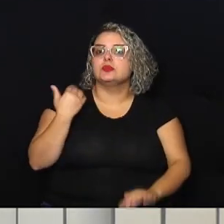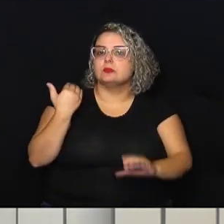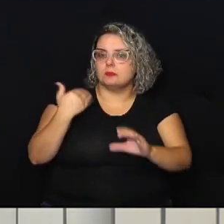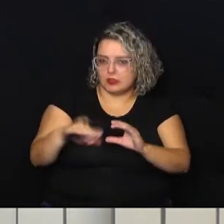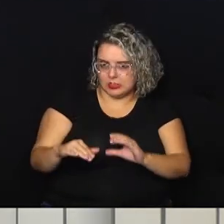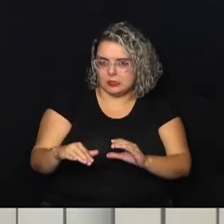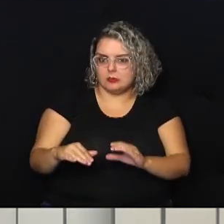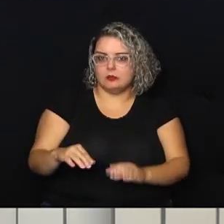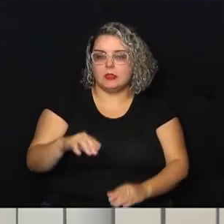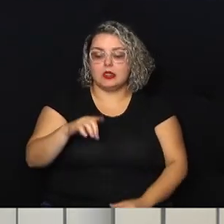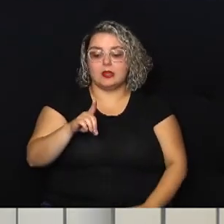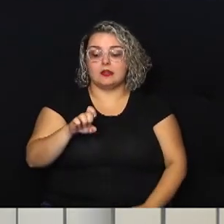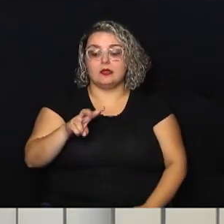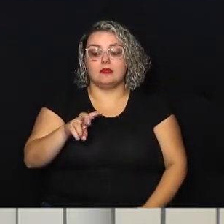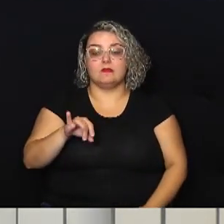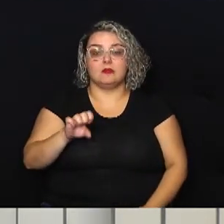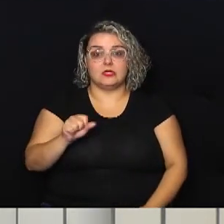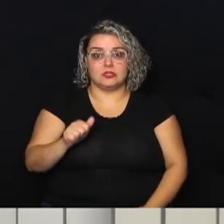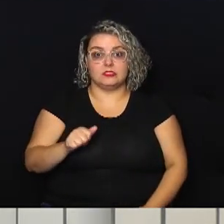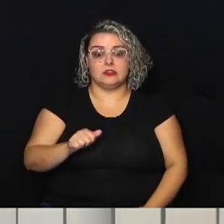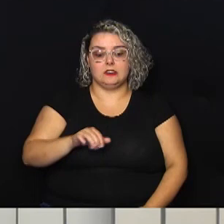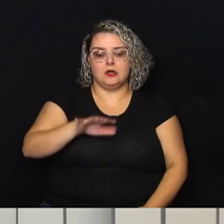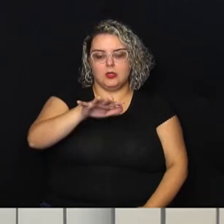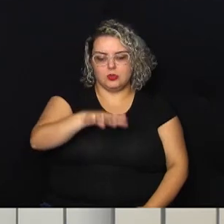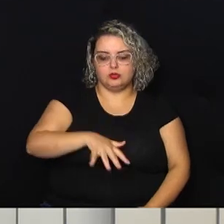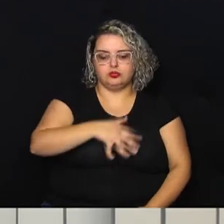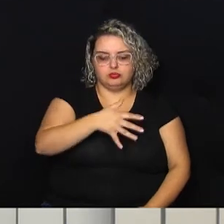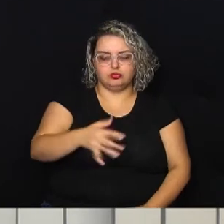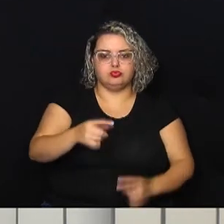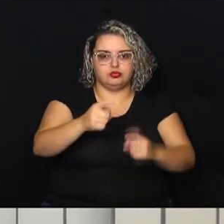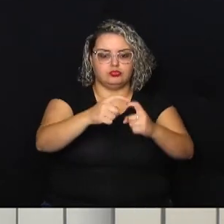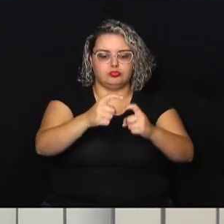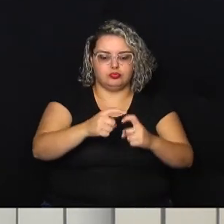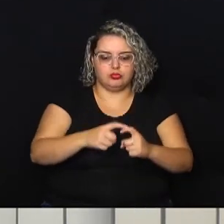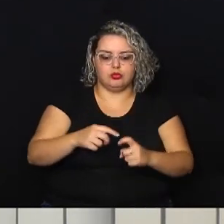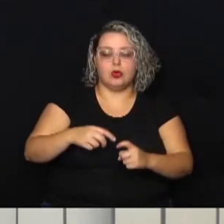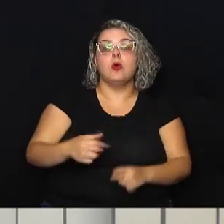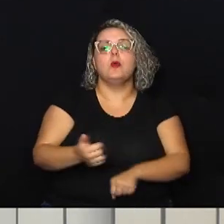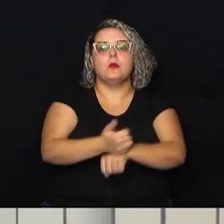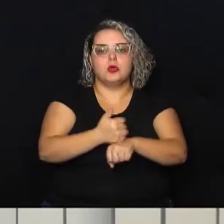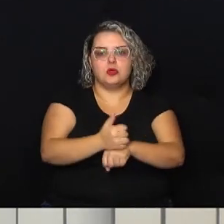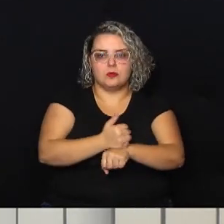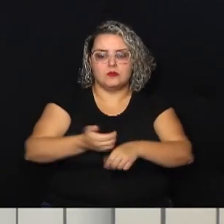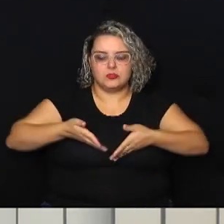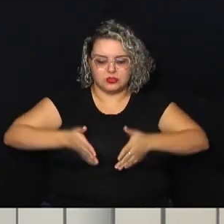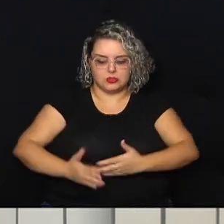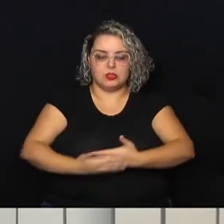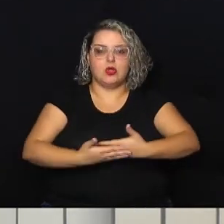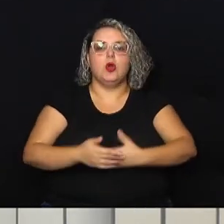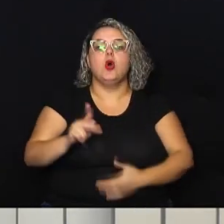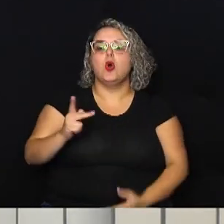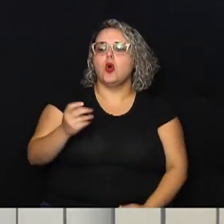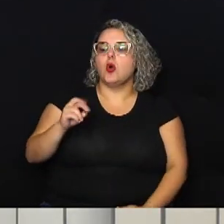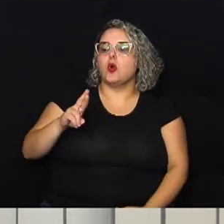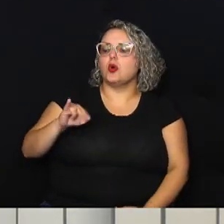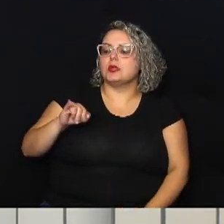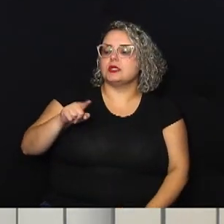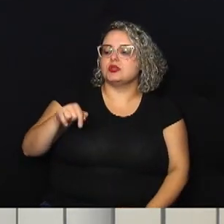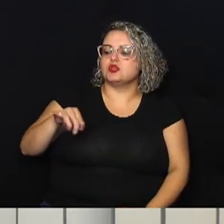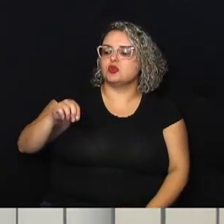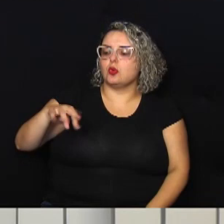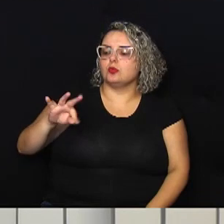para a Devisa a escala médica dos neonatologistas horizontalistas,